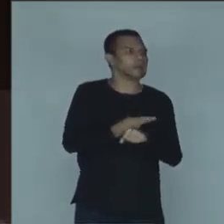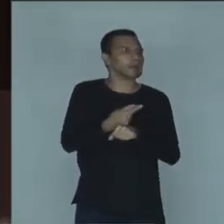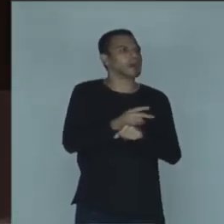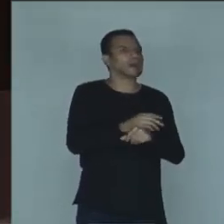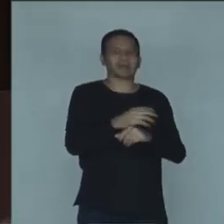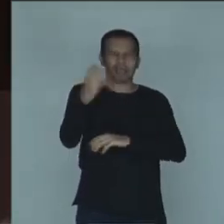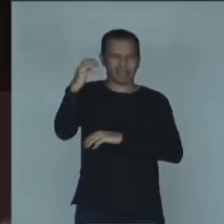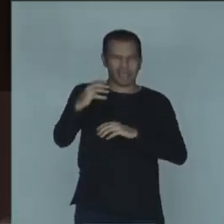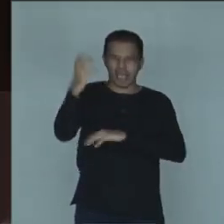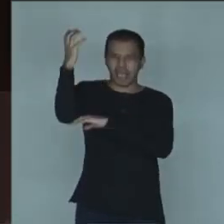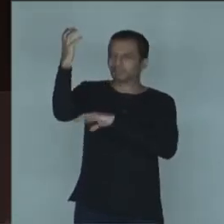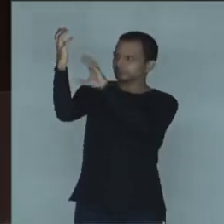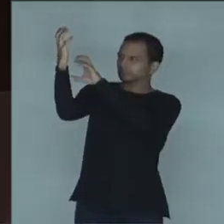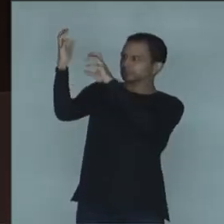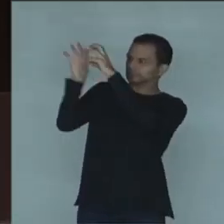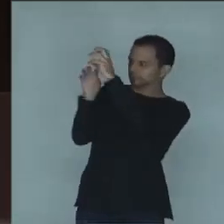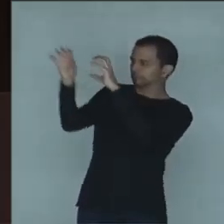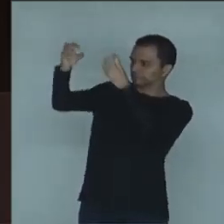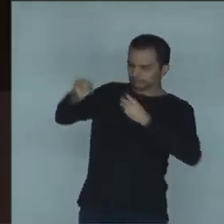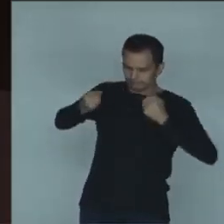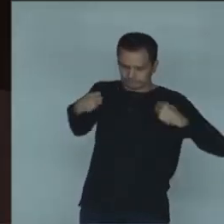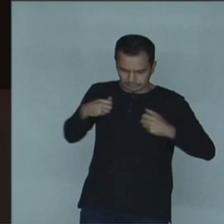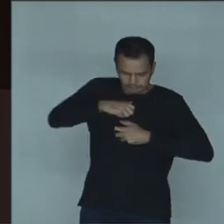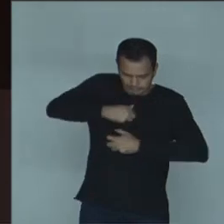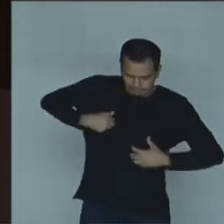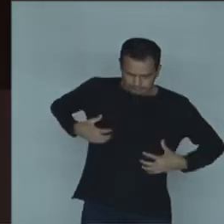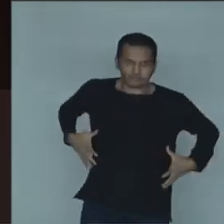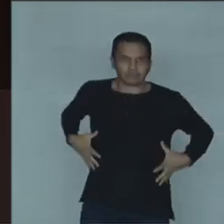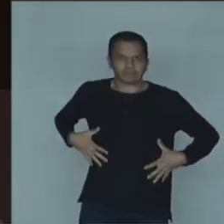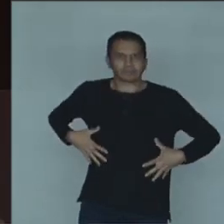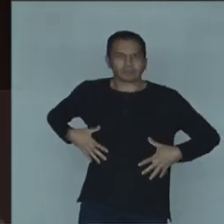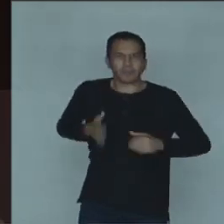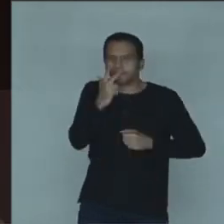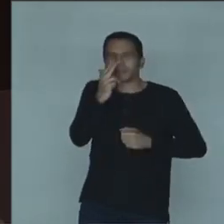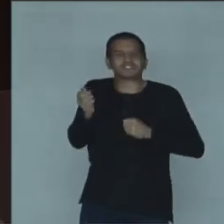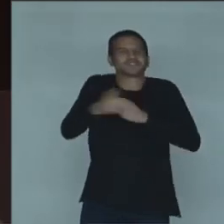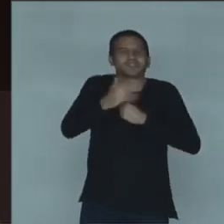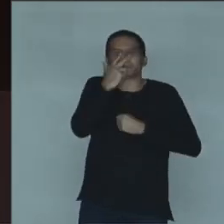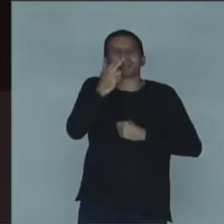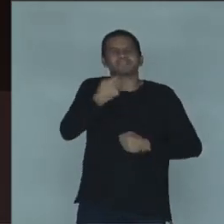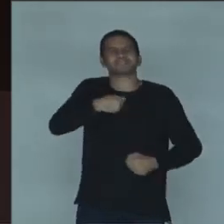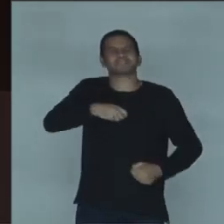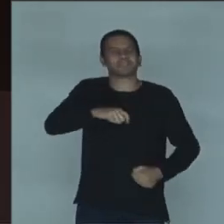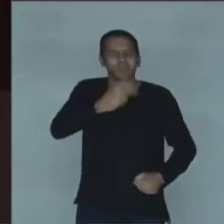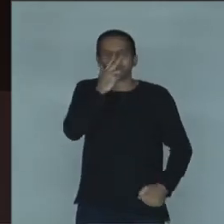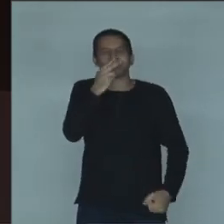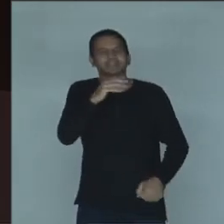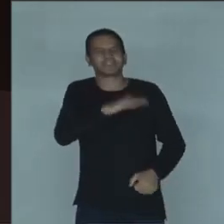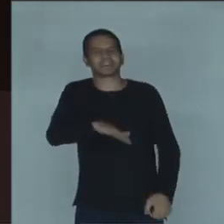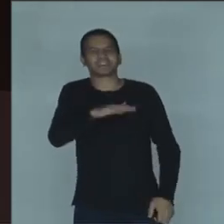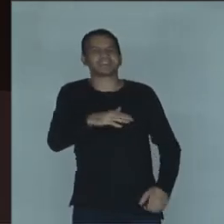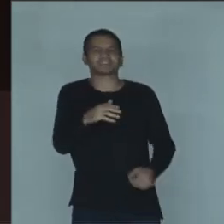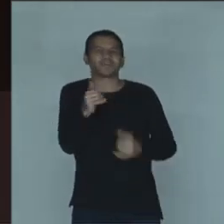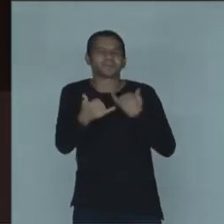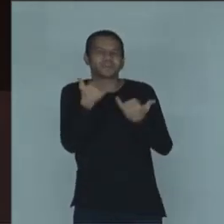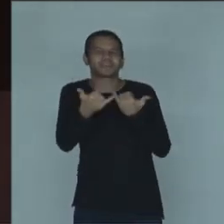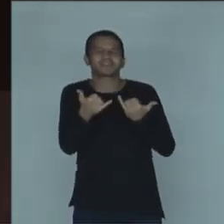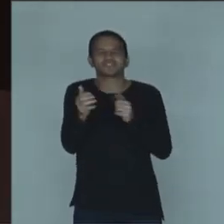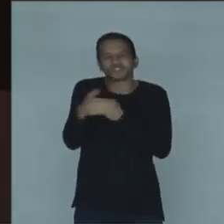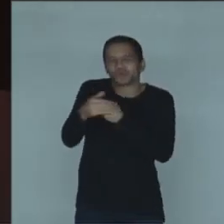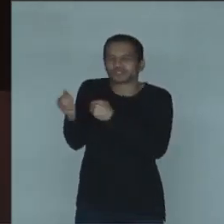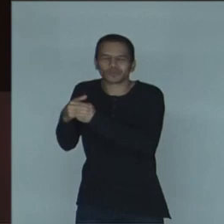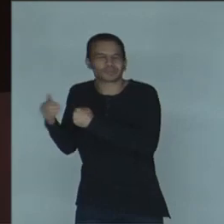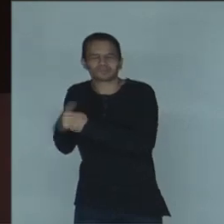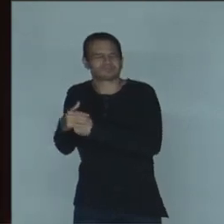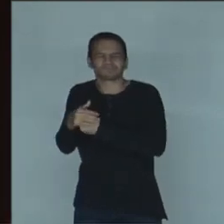para dar uma amenizada e eles começam a se esconder para as crianças brincando de pique-esconde com Deus deixa